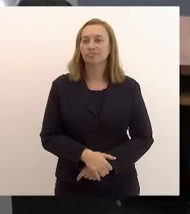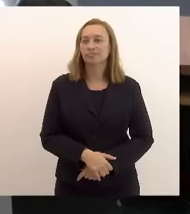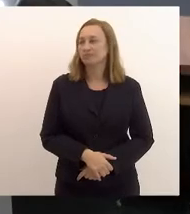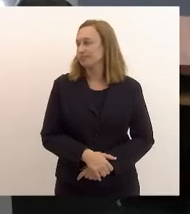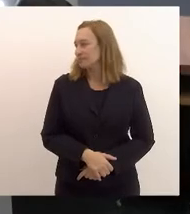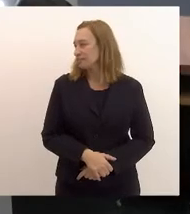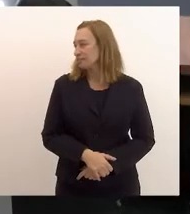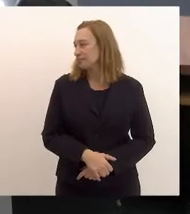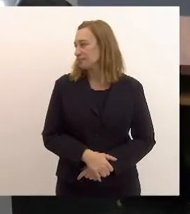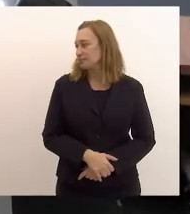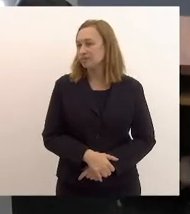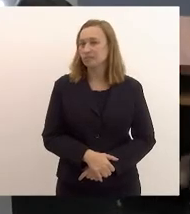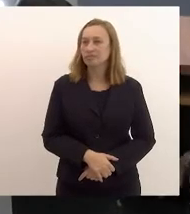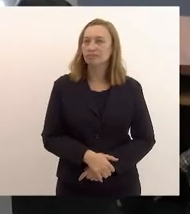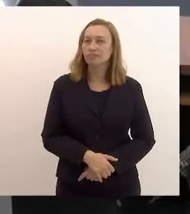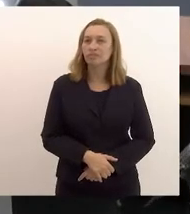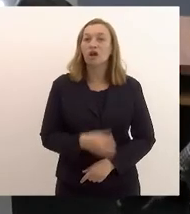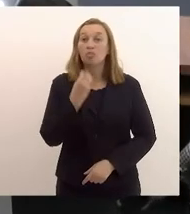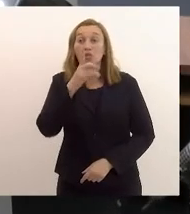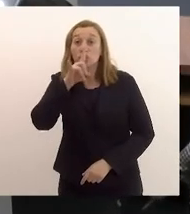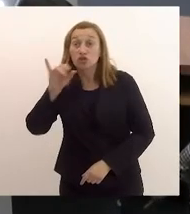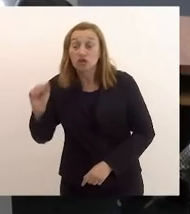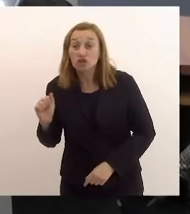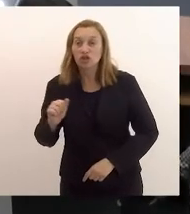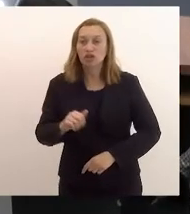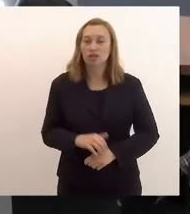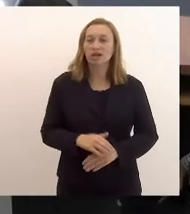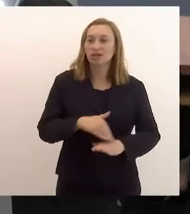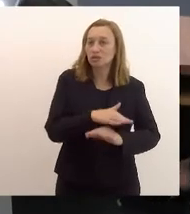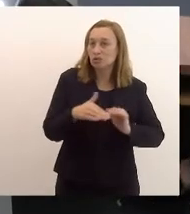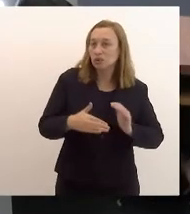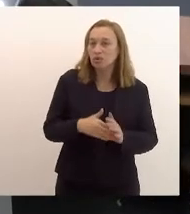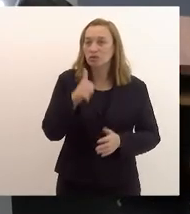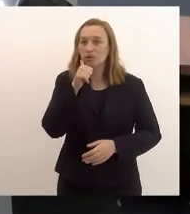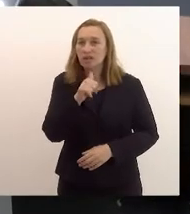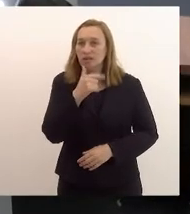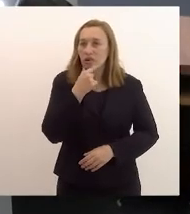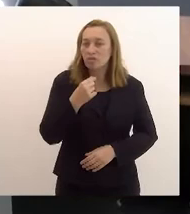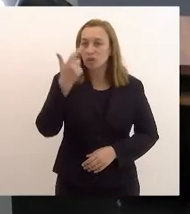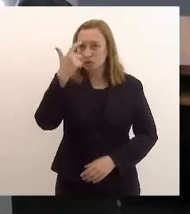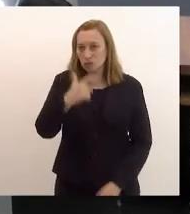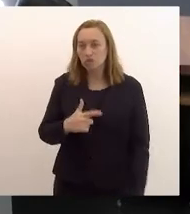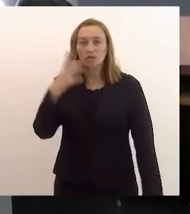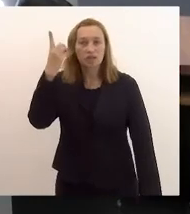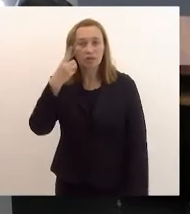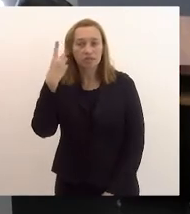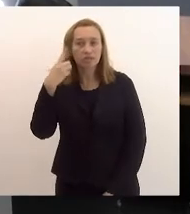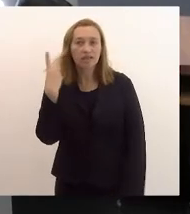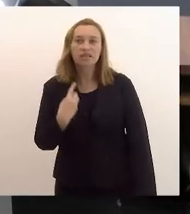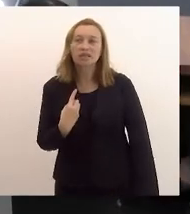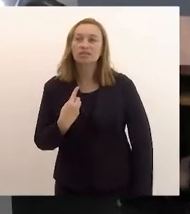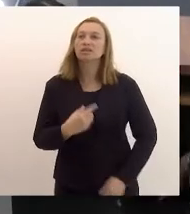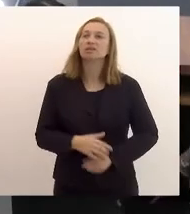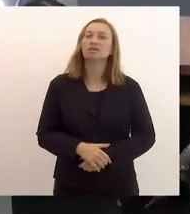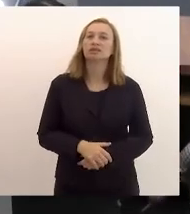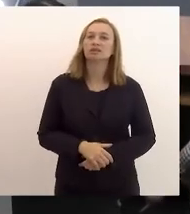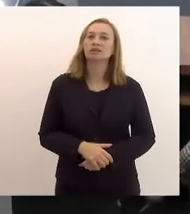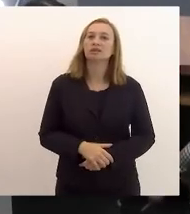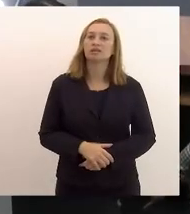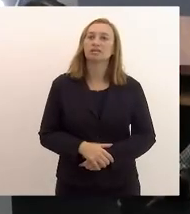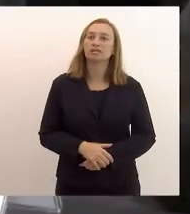é tão bom dia a todos e todas sou deputada Dani Monteiro